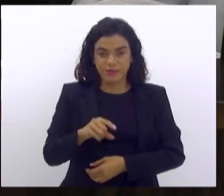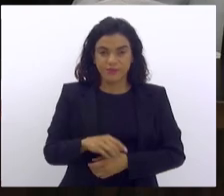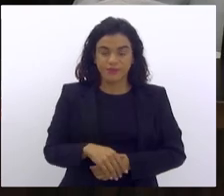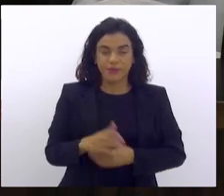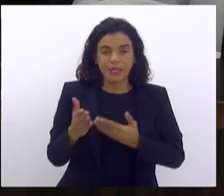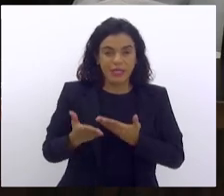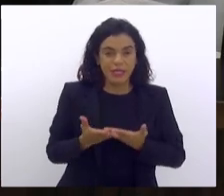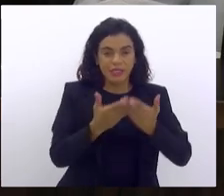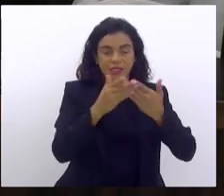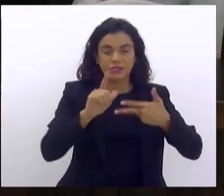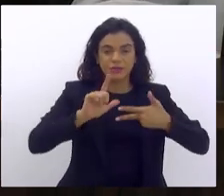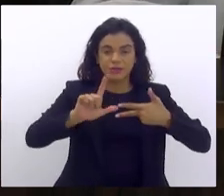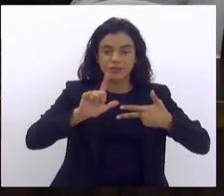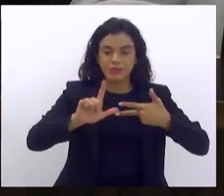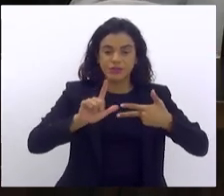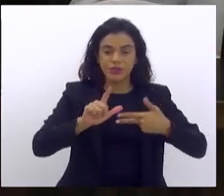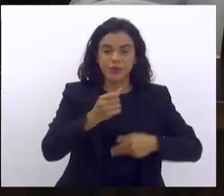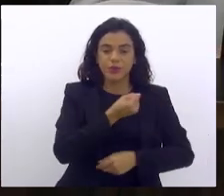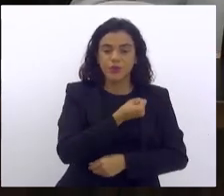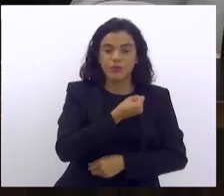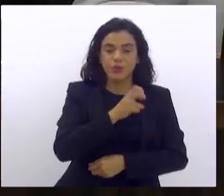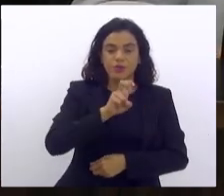Indicação legislativa número